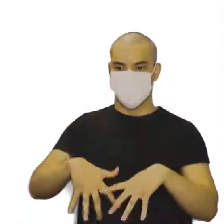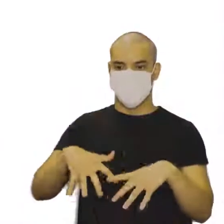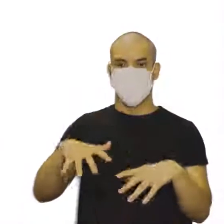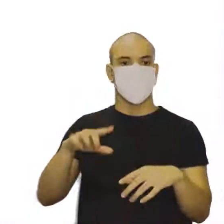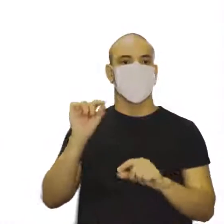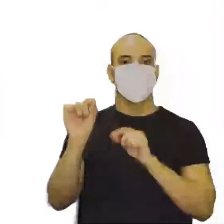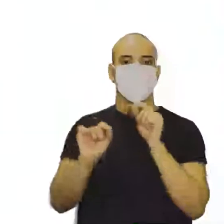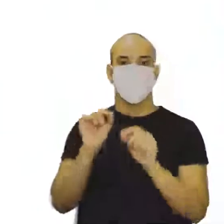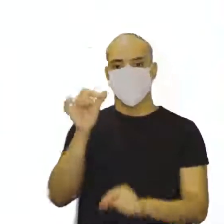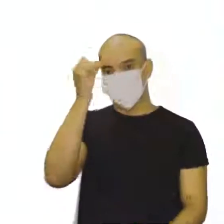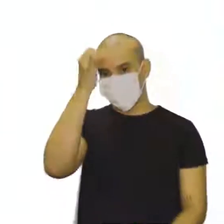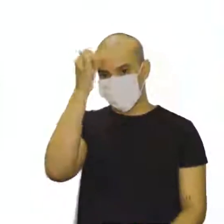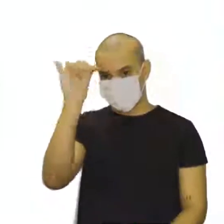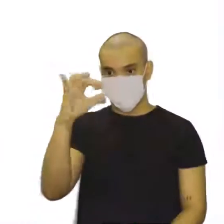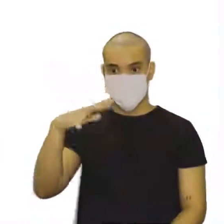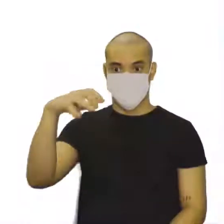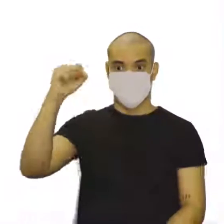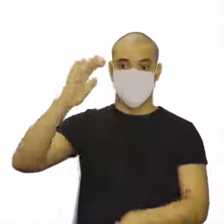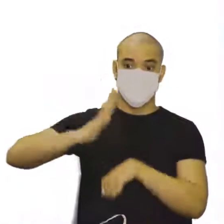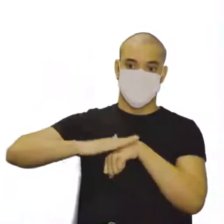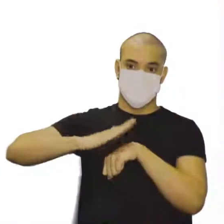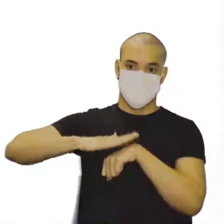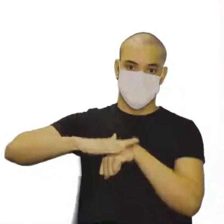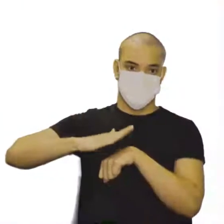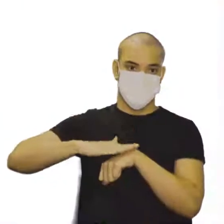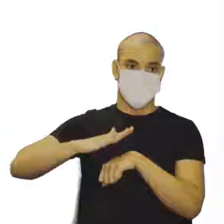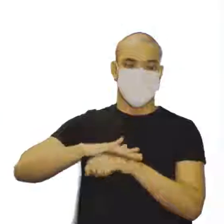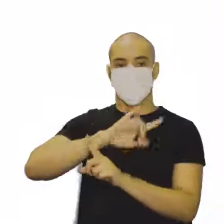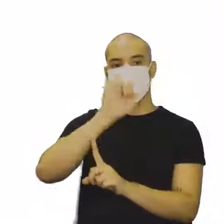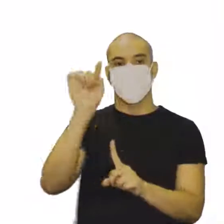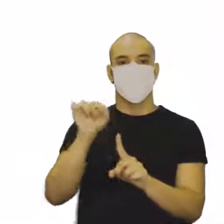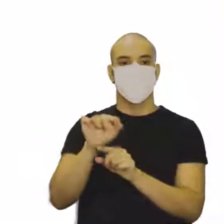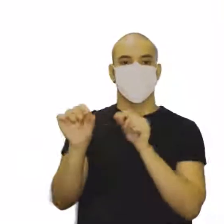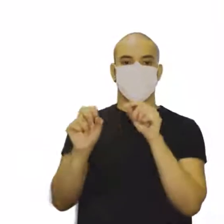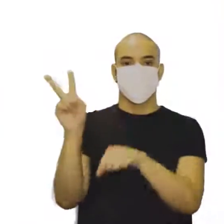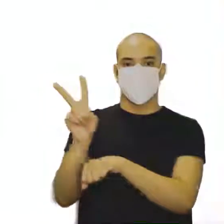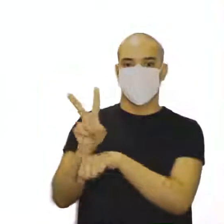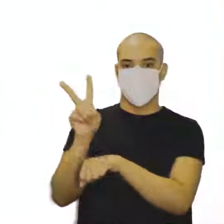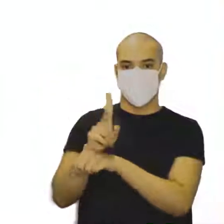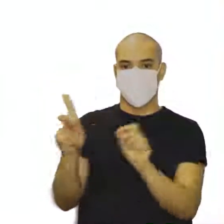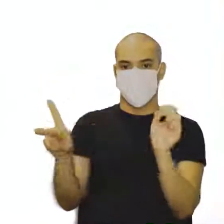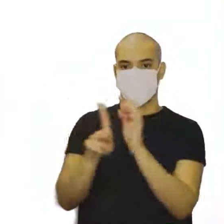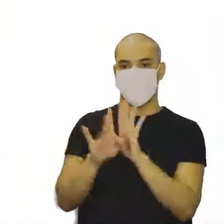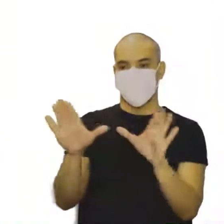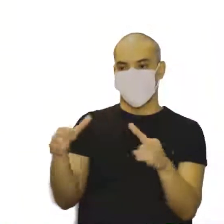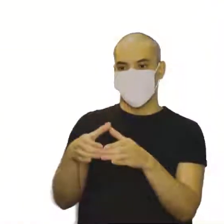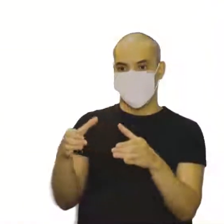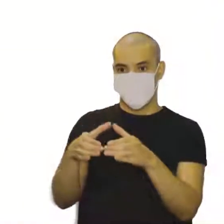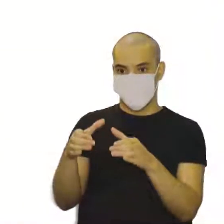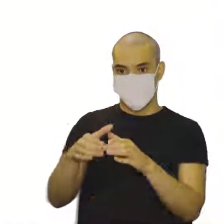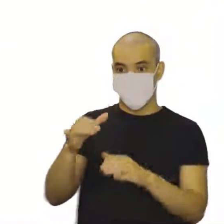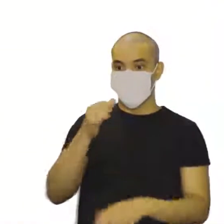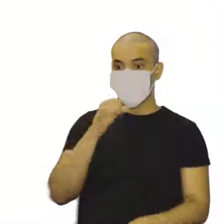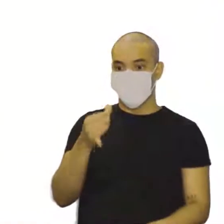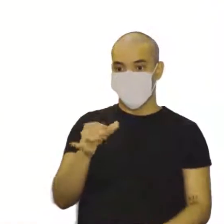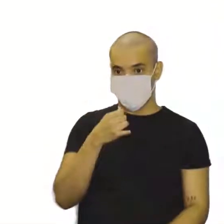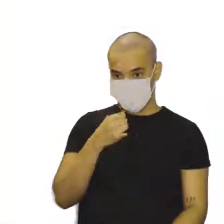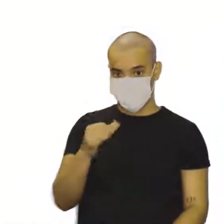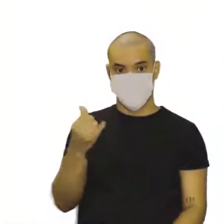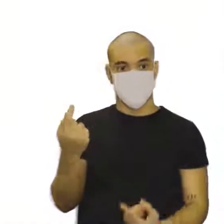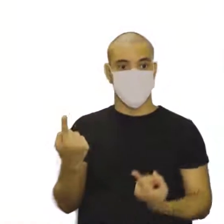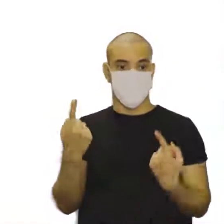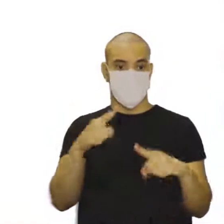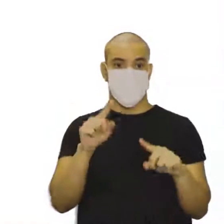como interruptor automático, destinado a proteger uma determinada instalação elétrica